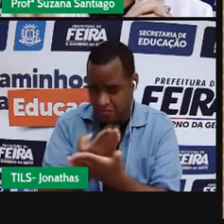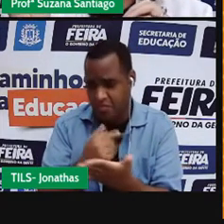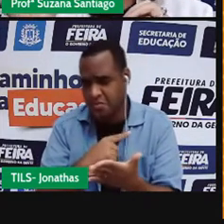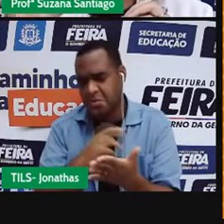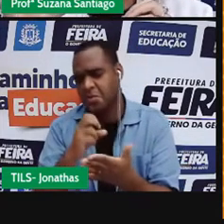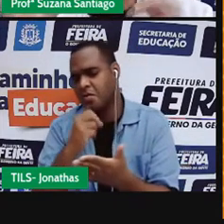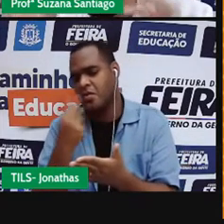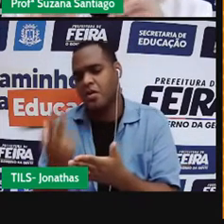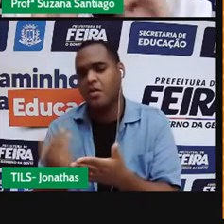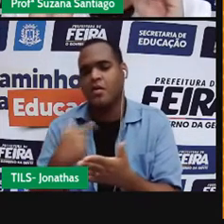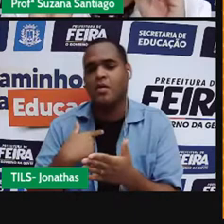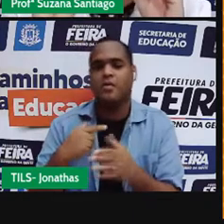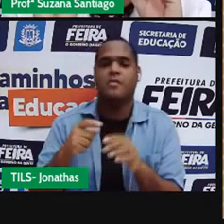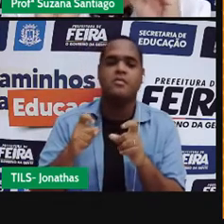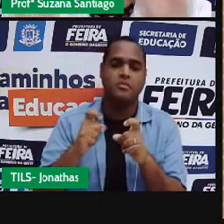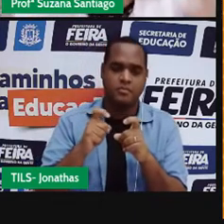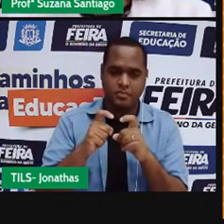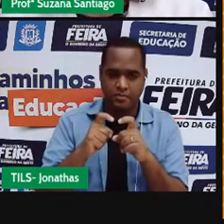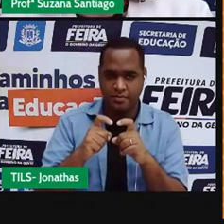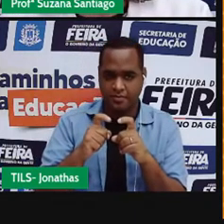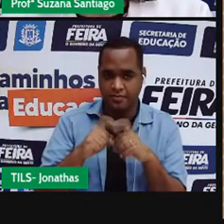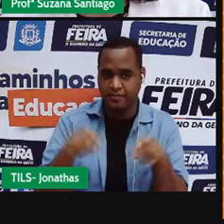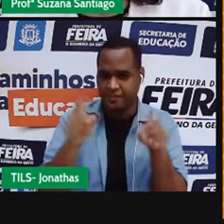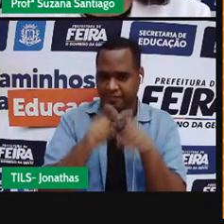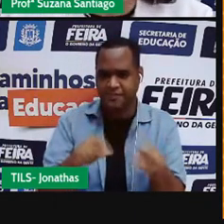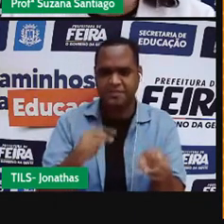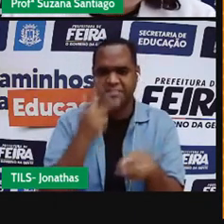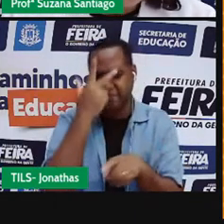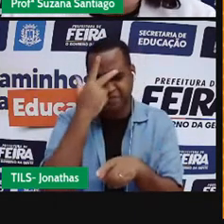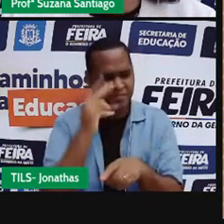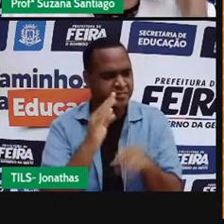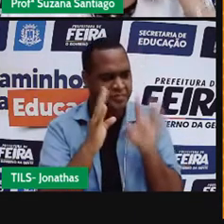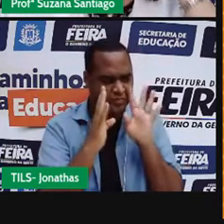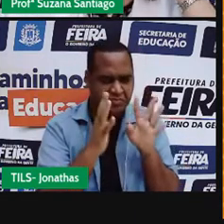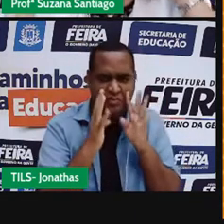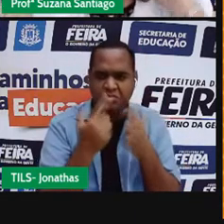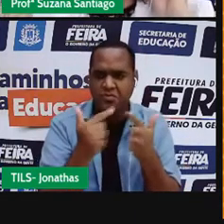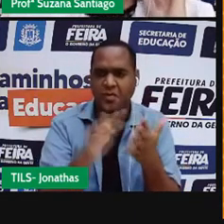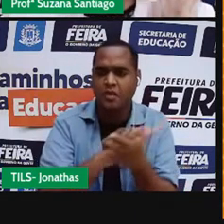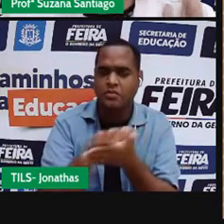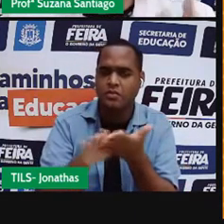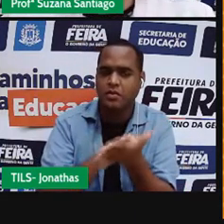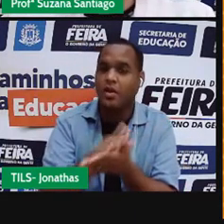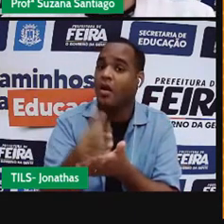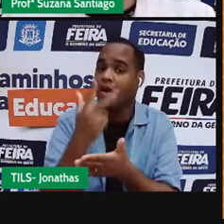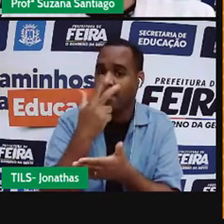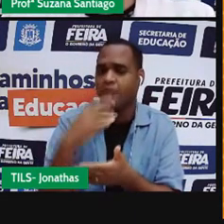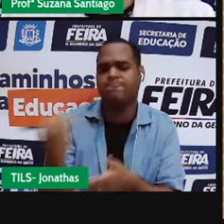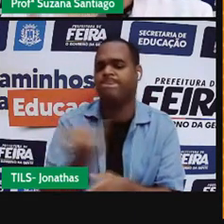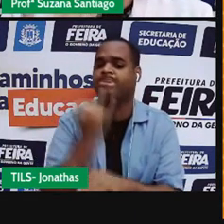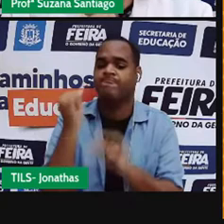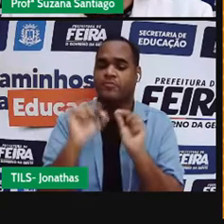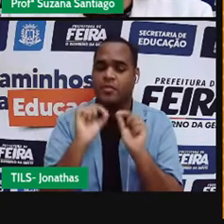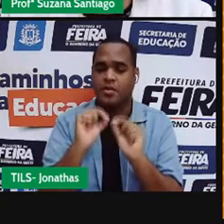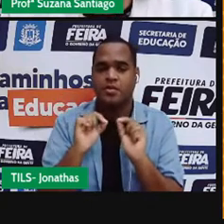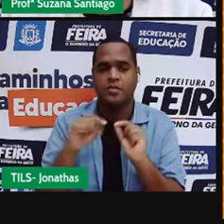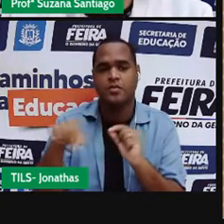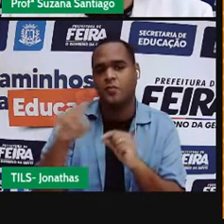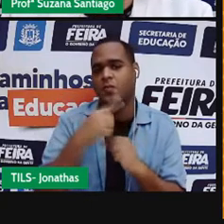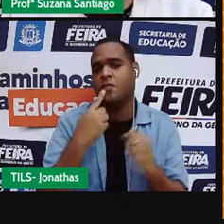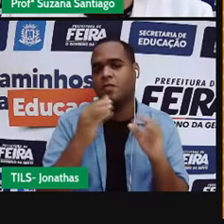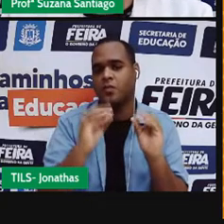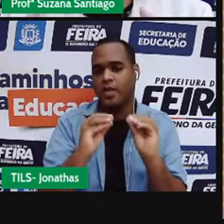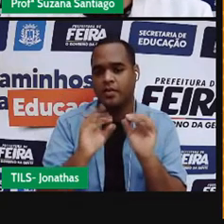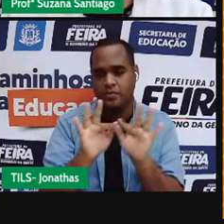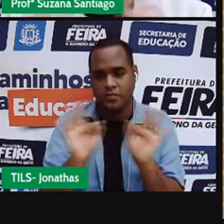Ou são aqueles sites que você nunca ouviu falar? Então, é muito importante que a gente coloque